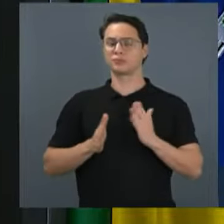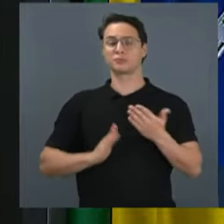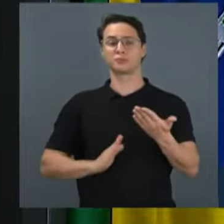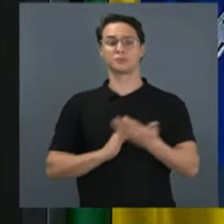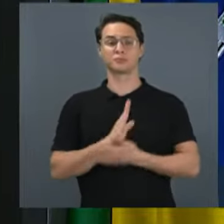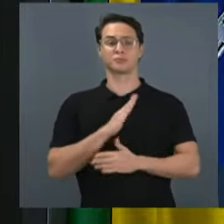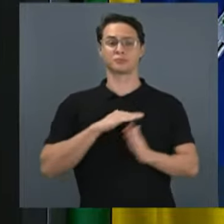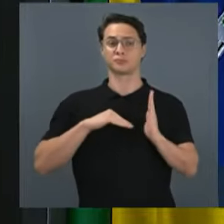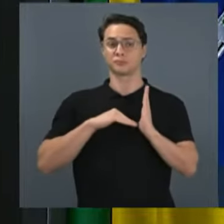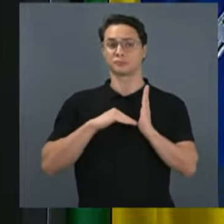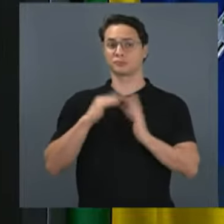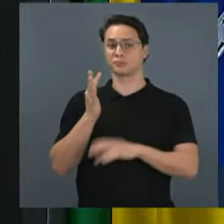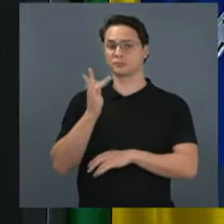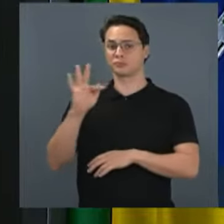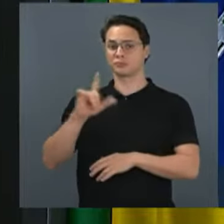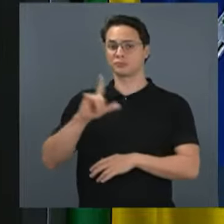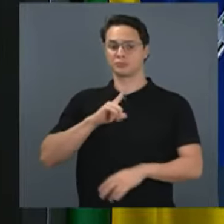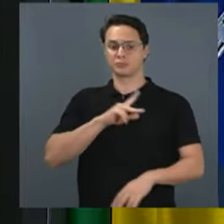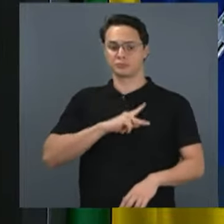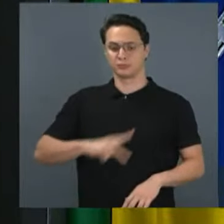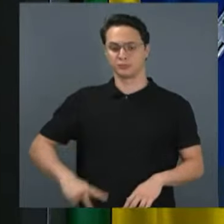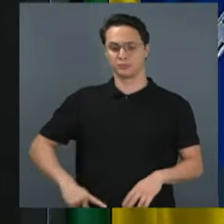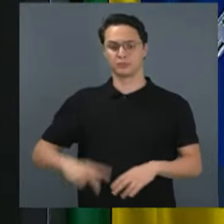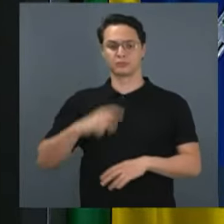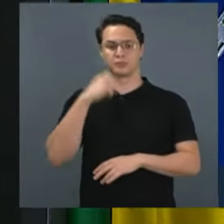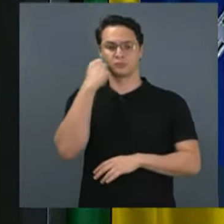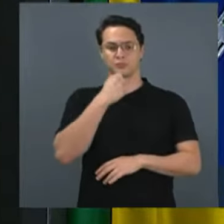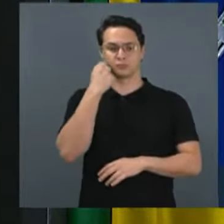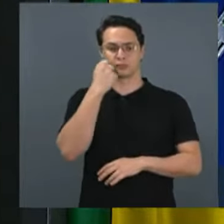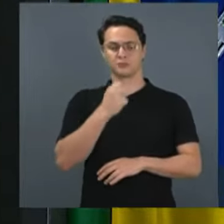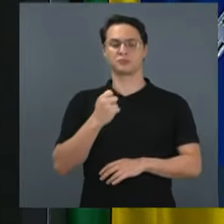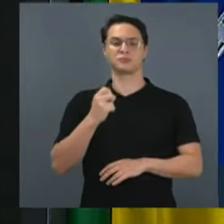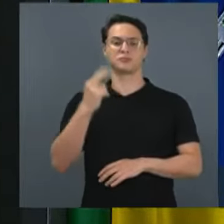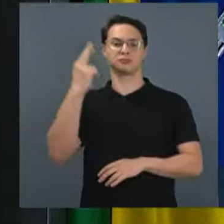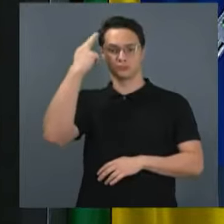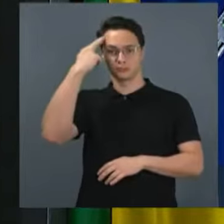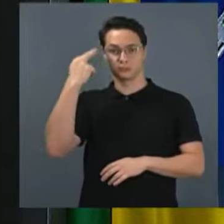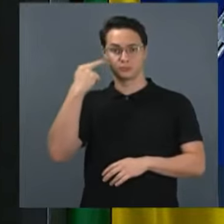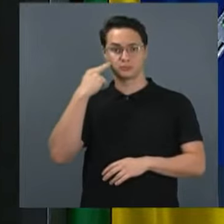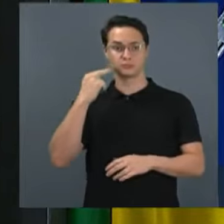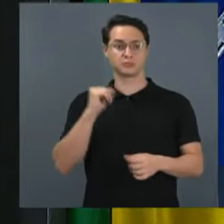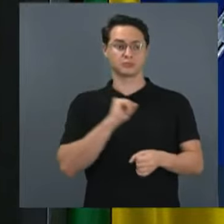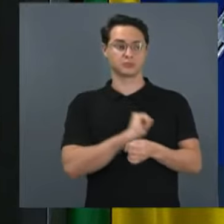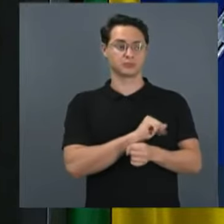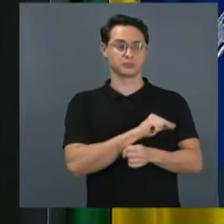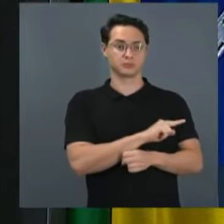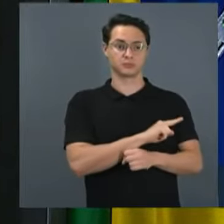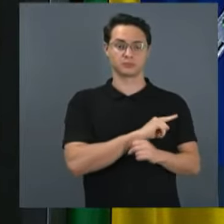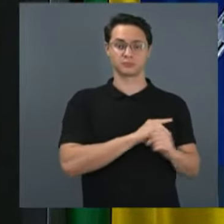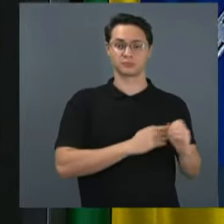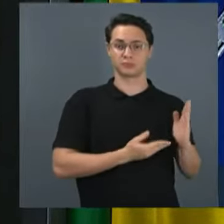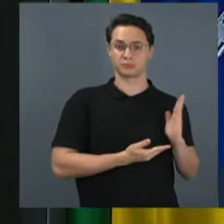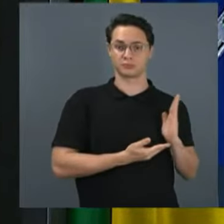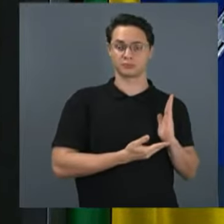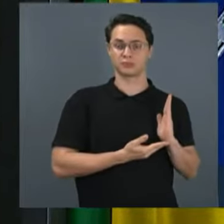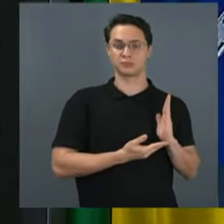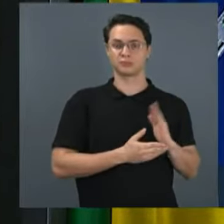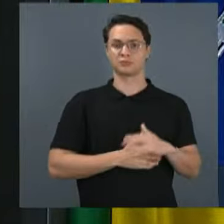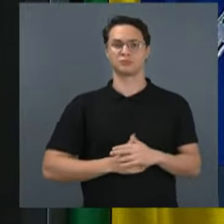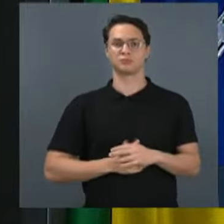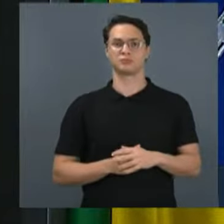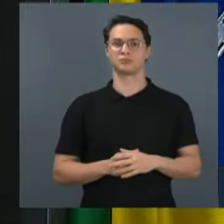Senado Federal, na presidência do senador Pacheco, na do senhor, que estão paradas na Câmara dos Deputados,